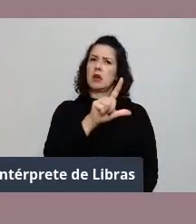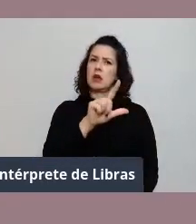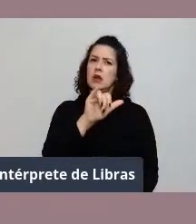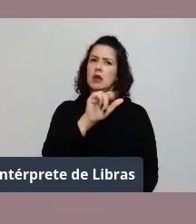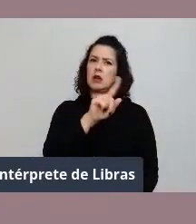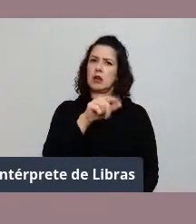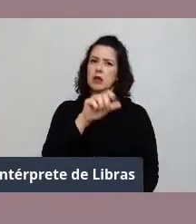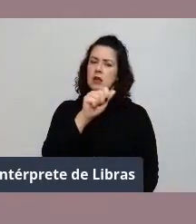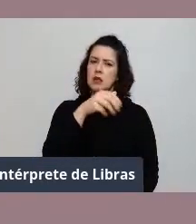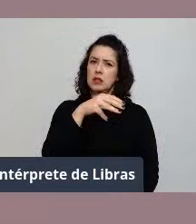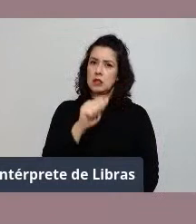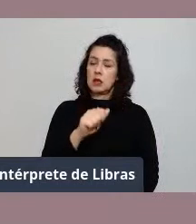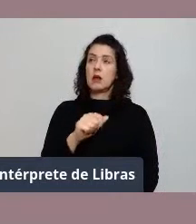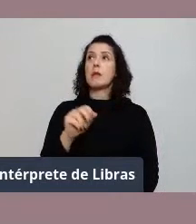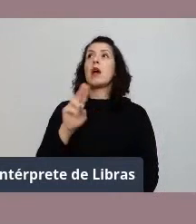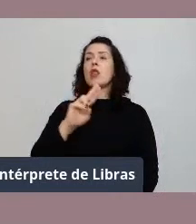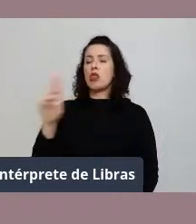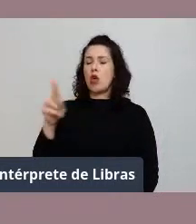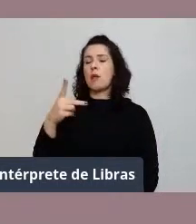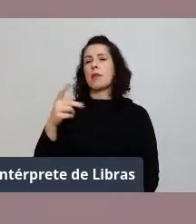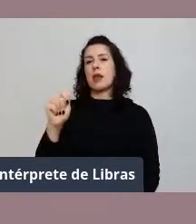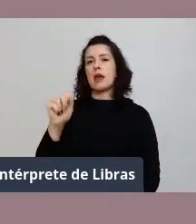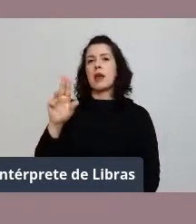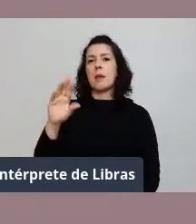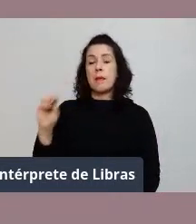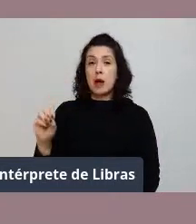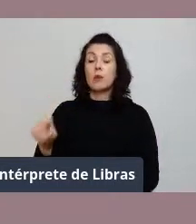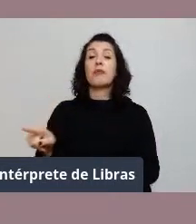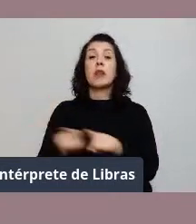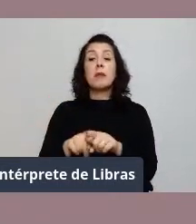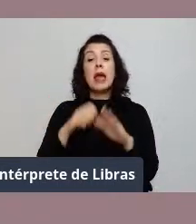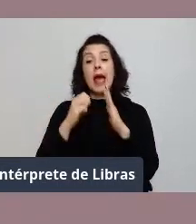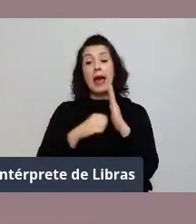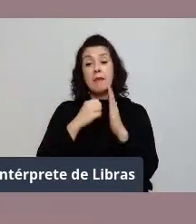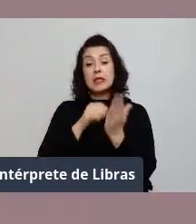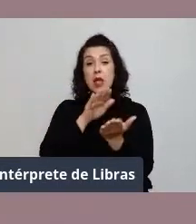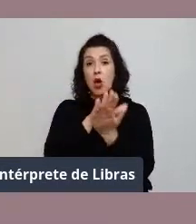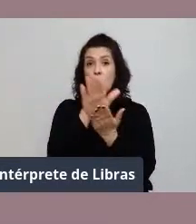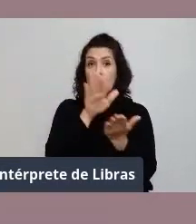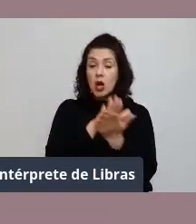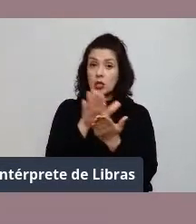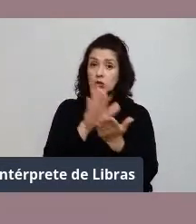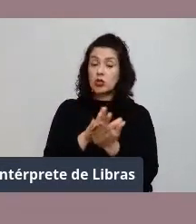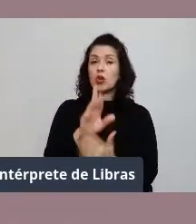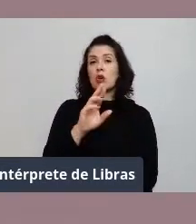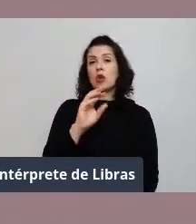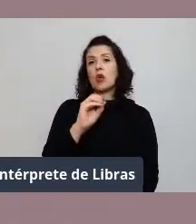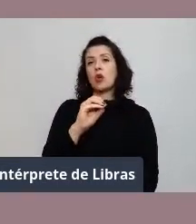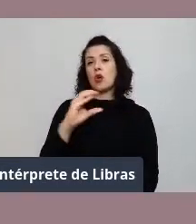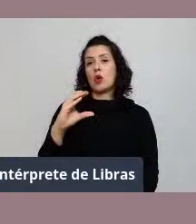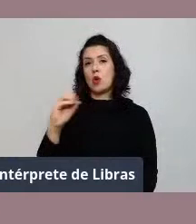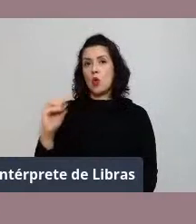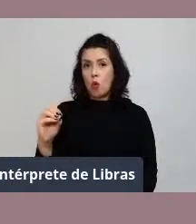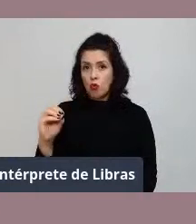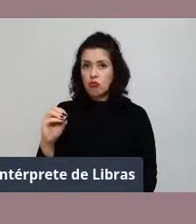Gurgel Valente, e a editora da Rocco, a Vivian Weider.